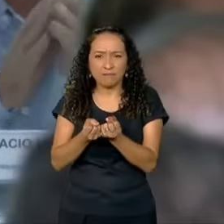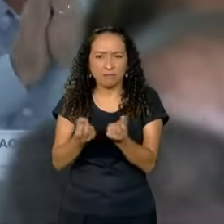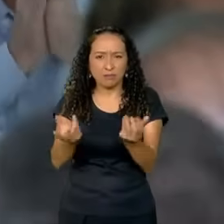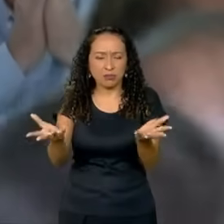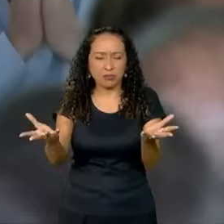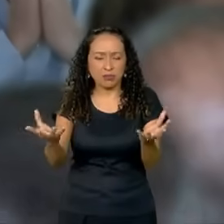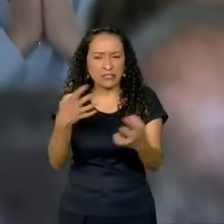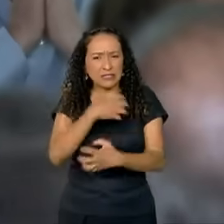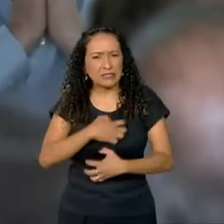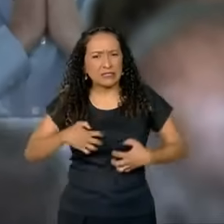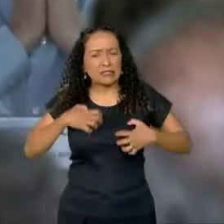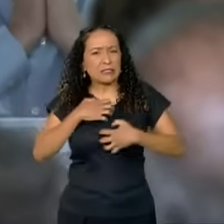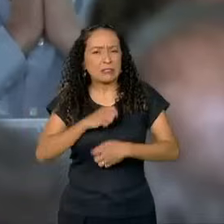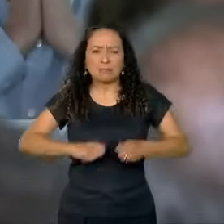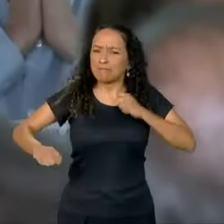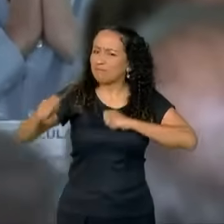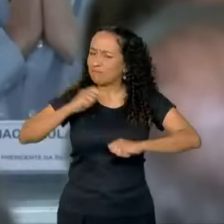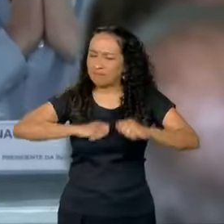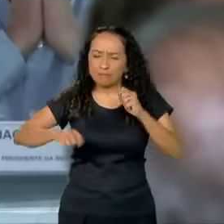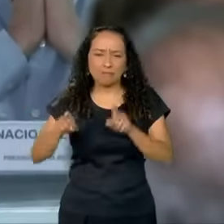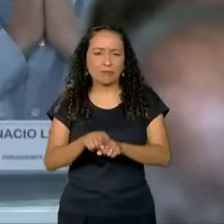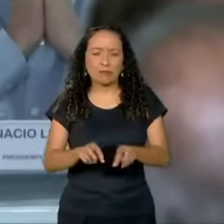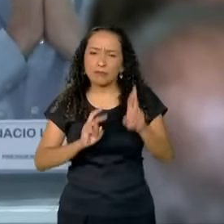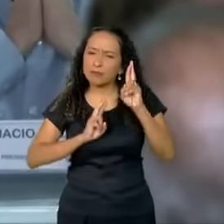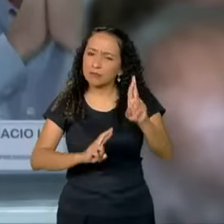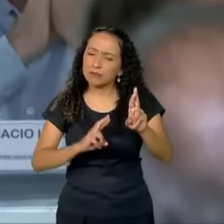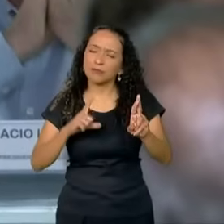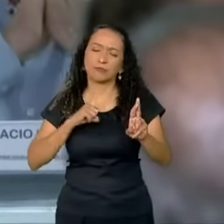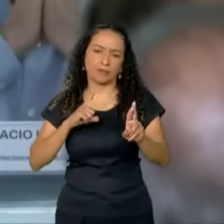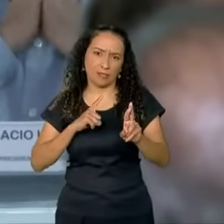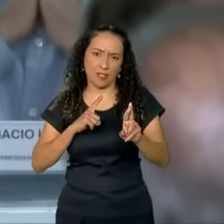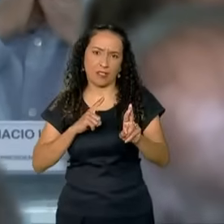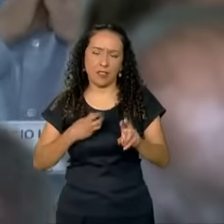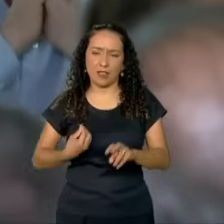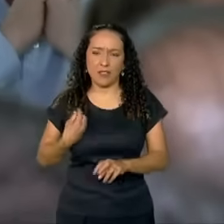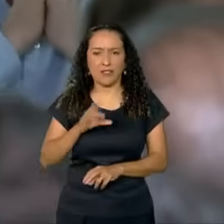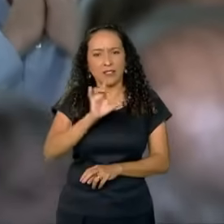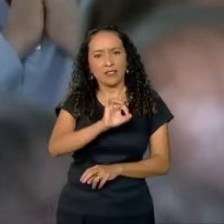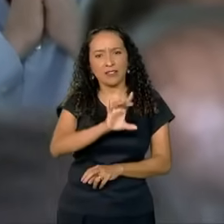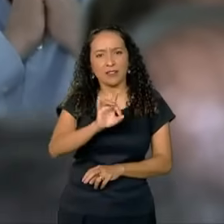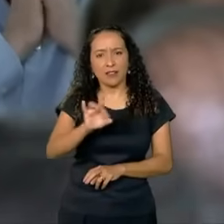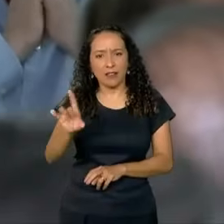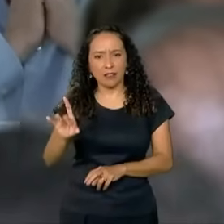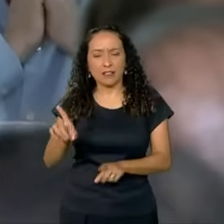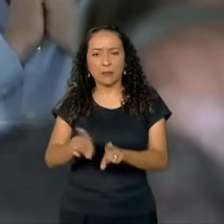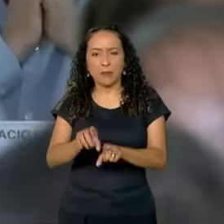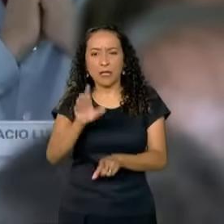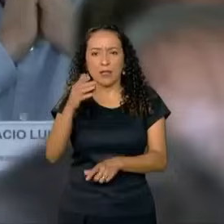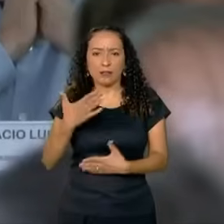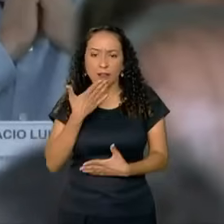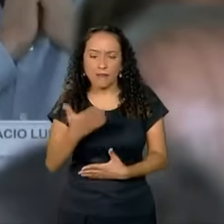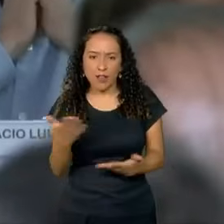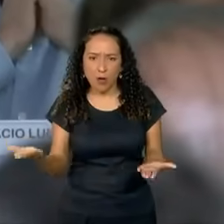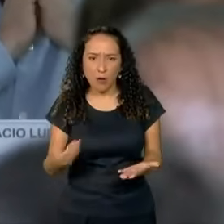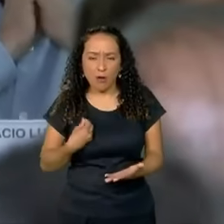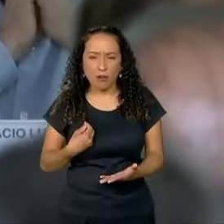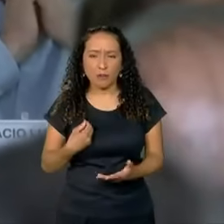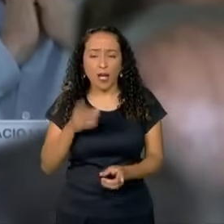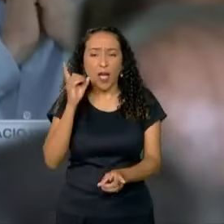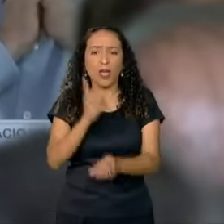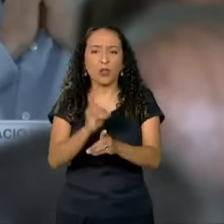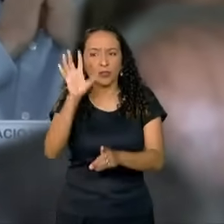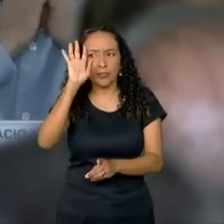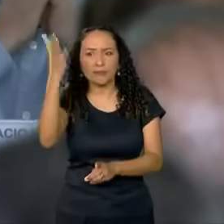a angústia, a ansiedade e a expectativa que a gente tem na vida de cada um, na presença de cada um aqui, para a gente achar